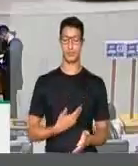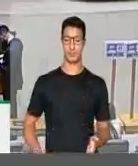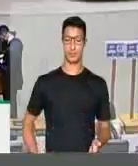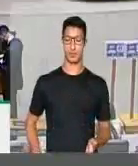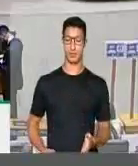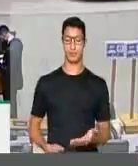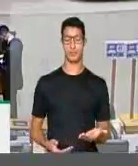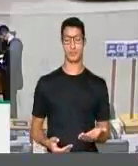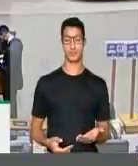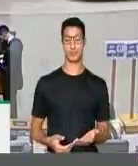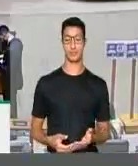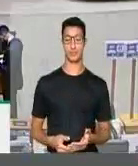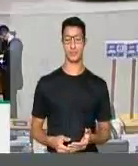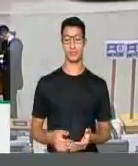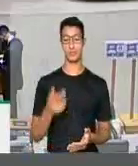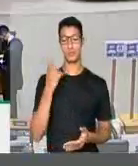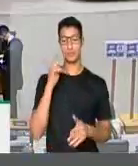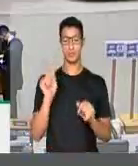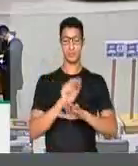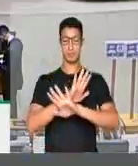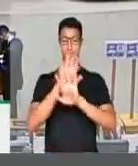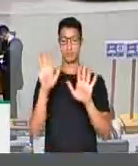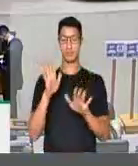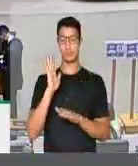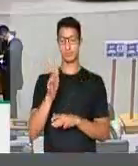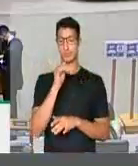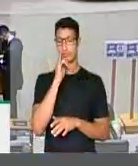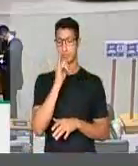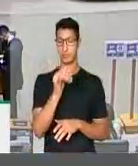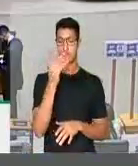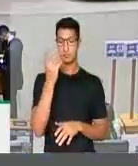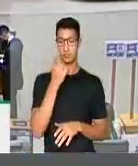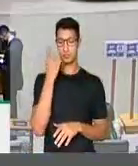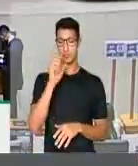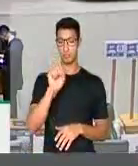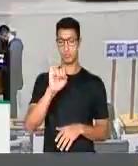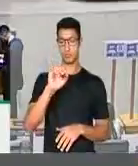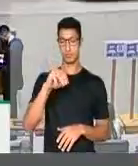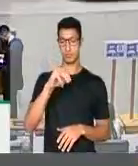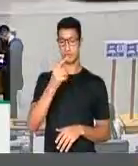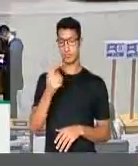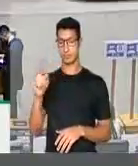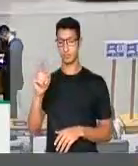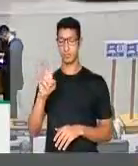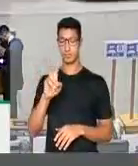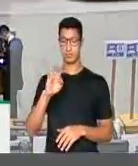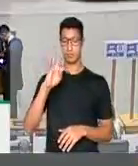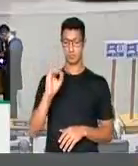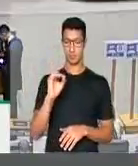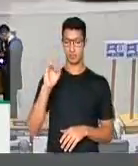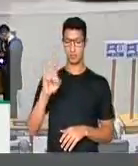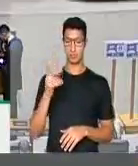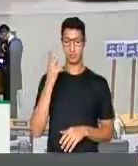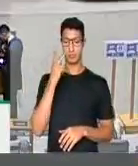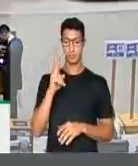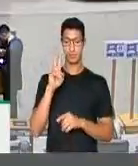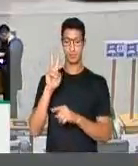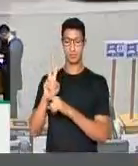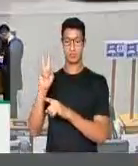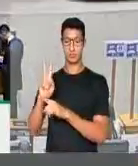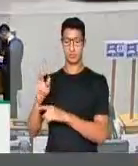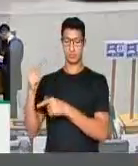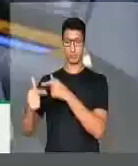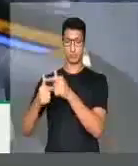Defenda, deputado André. Senhor presidente, para poder deixar claro, como já disse aqui o deputado Simão Cici, o veto ele é para